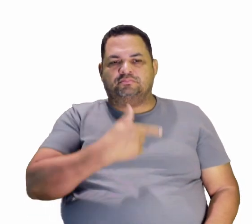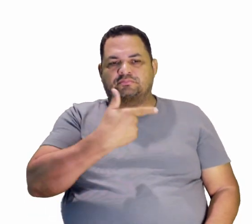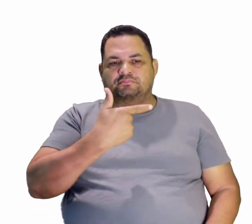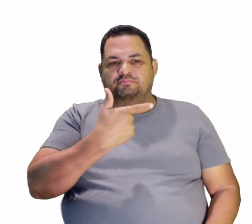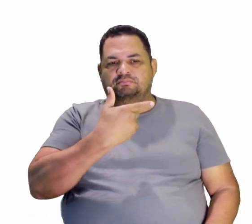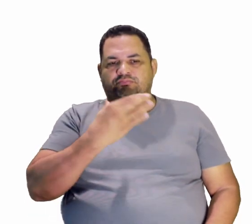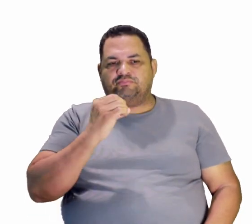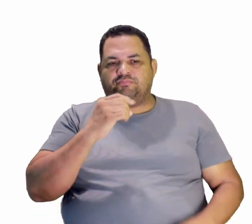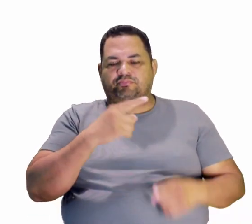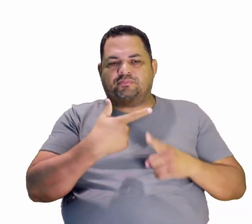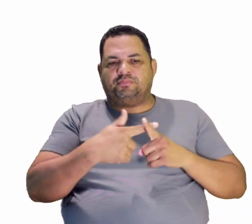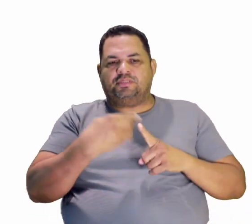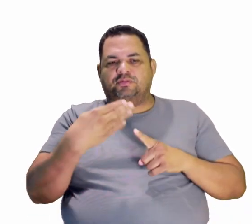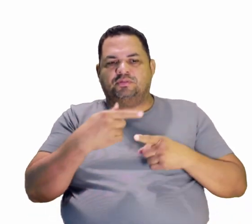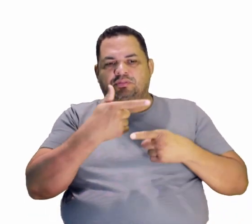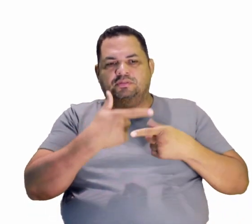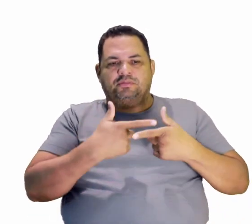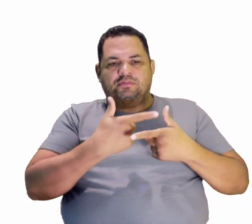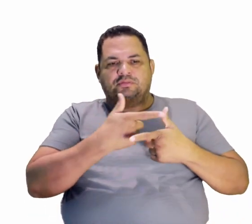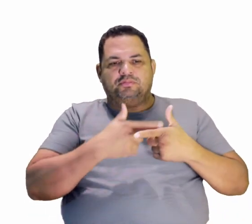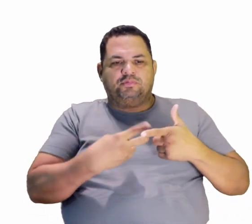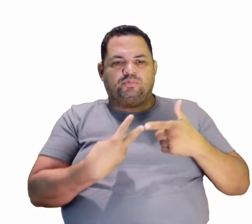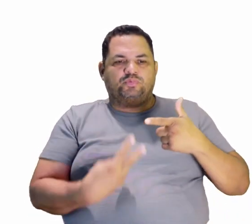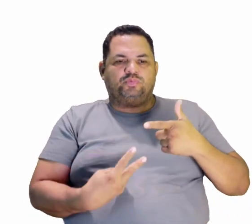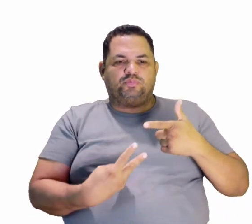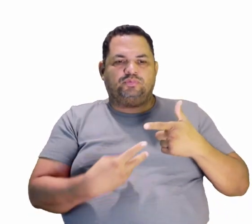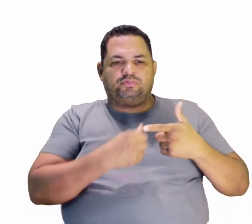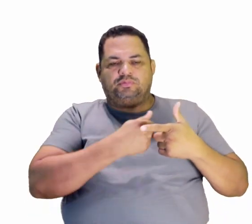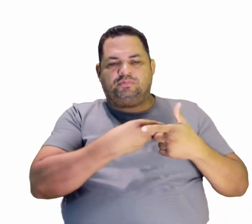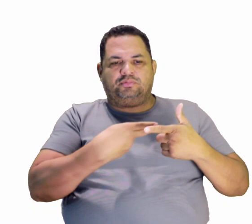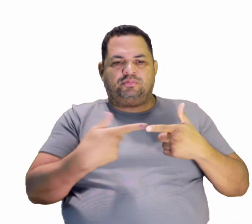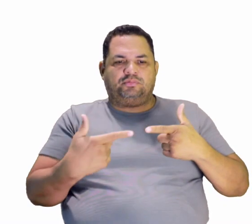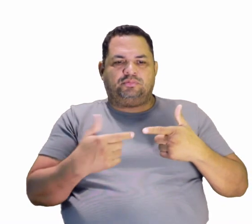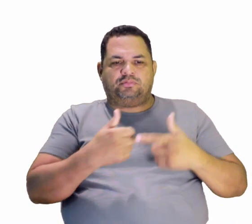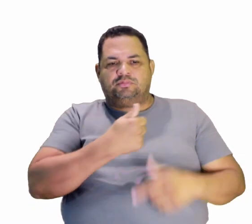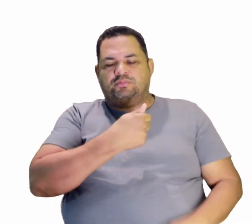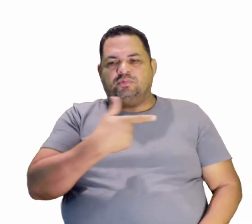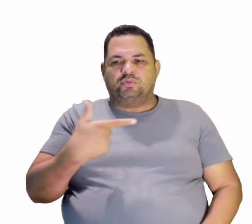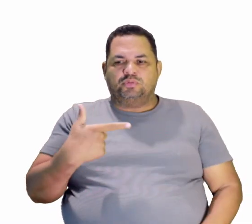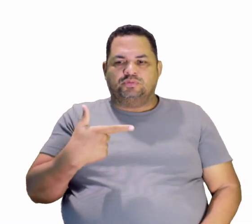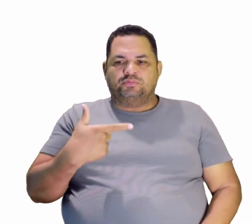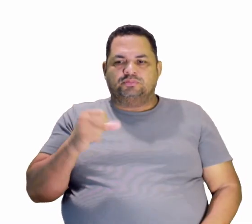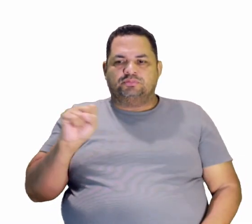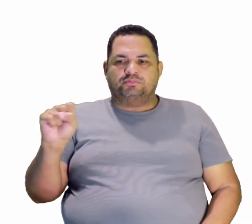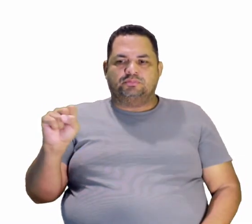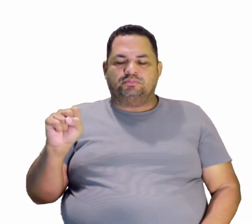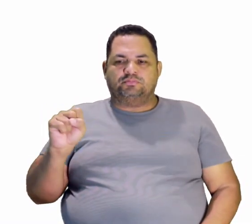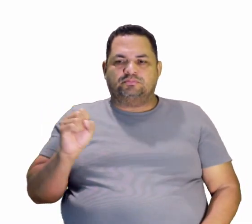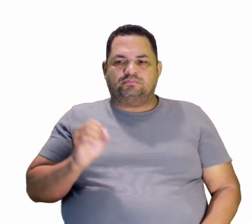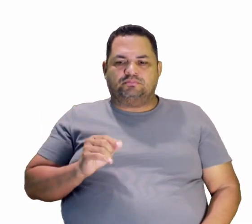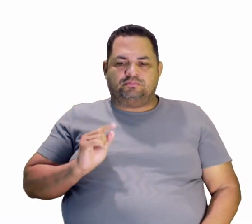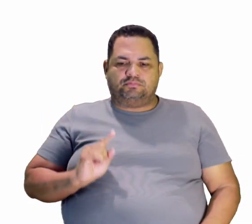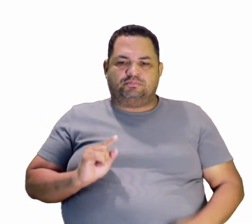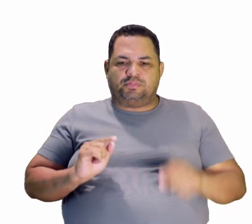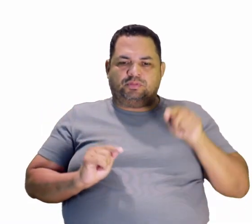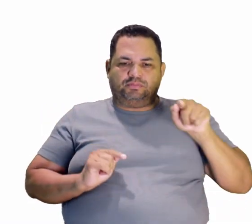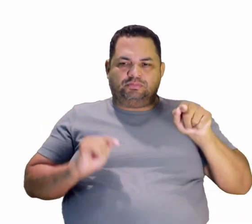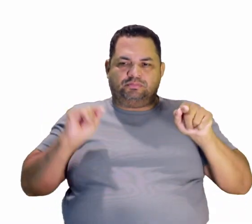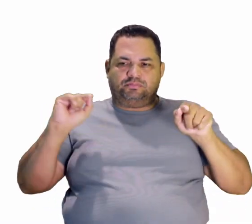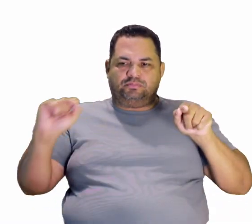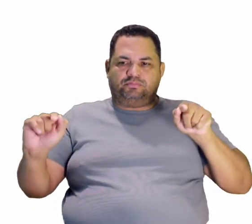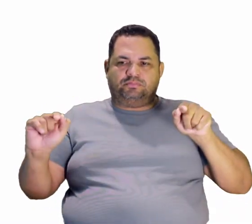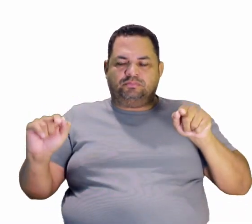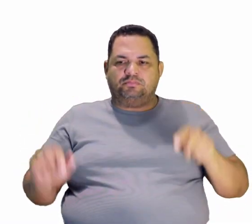4 dividido por 2, 24 por 2 vai dar 12. Em 12 segundos passou pela posição.